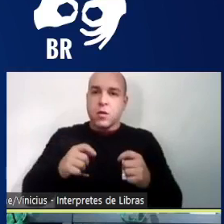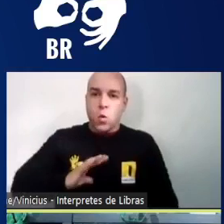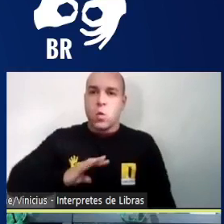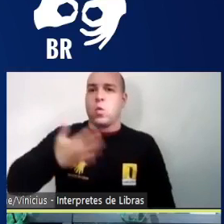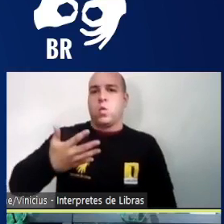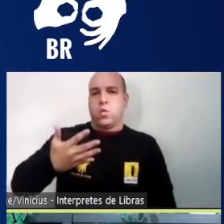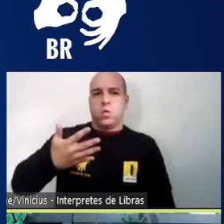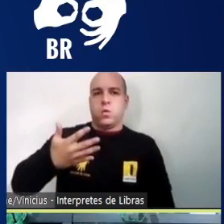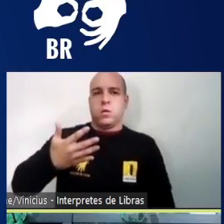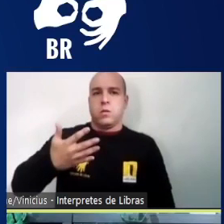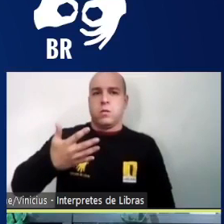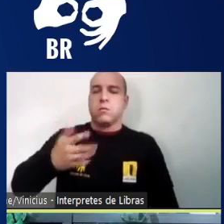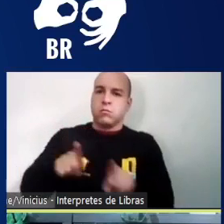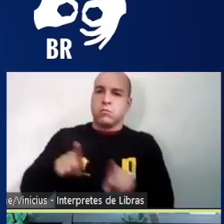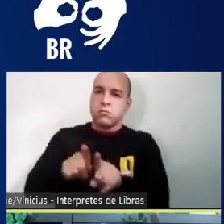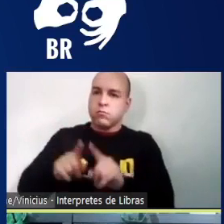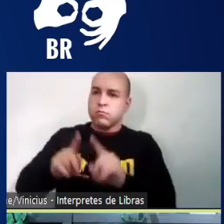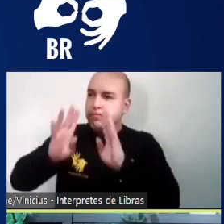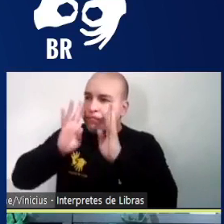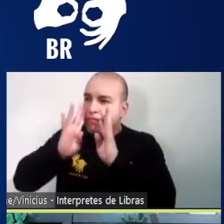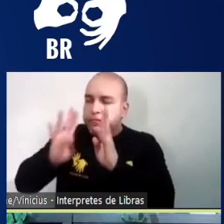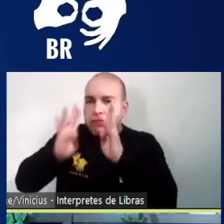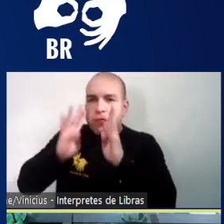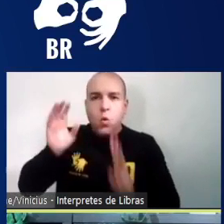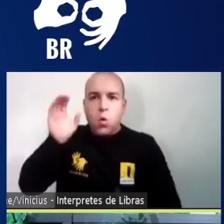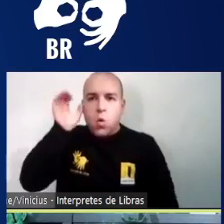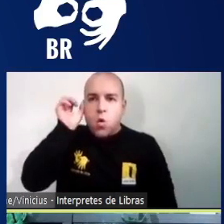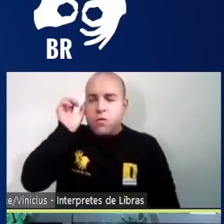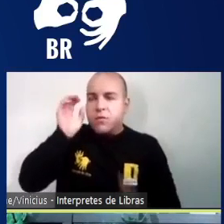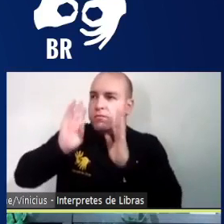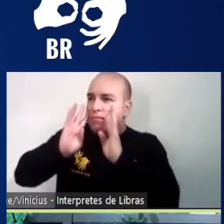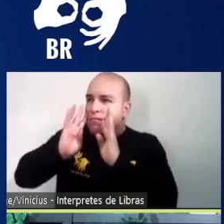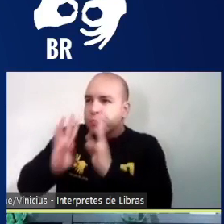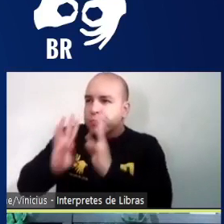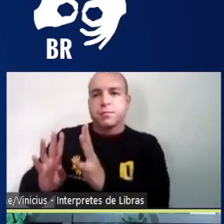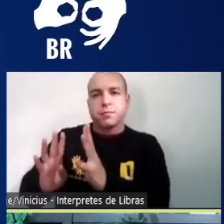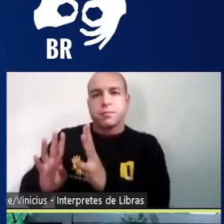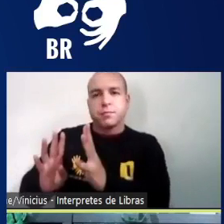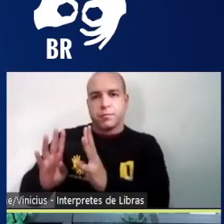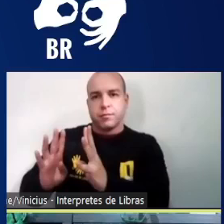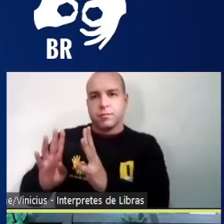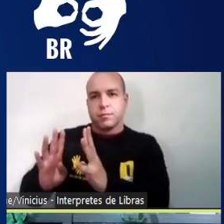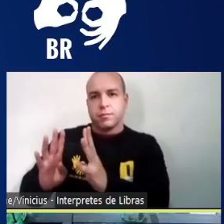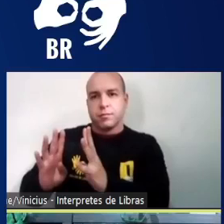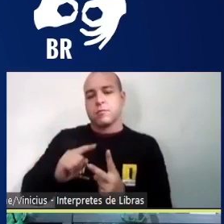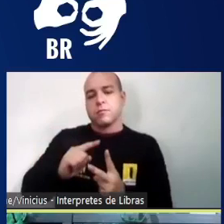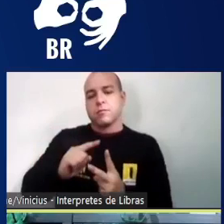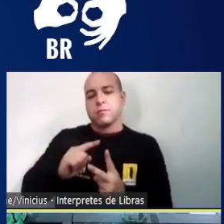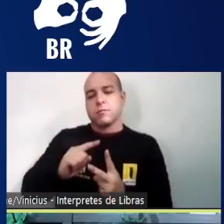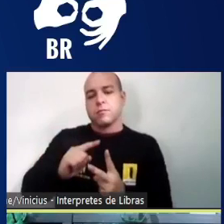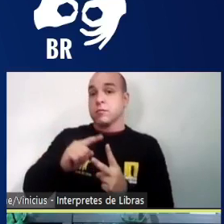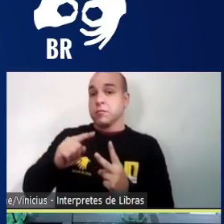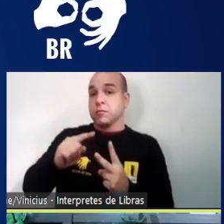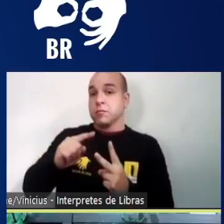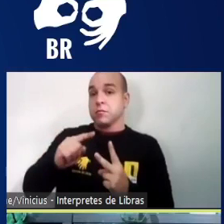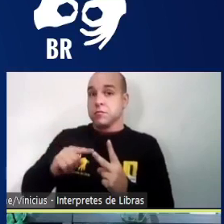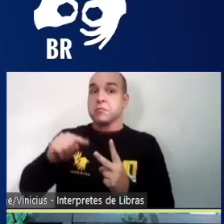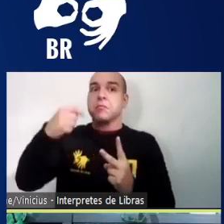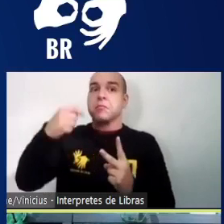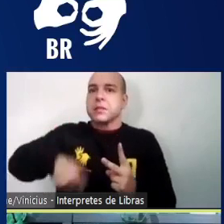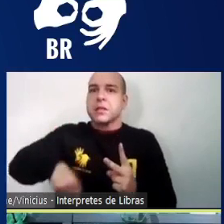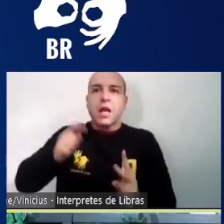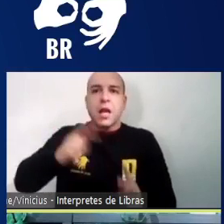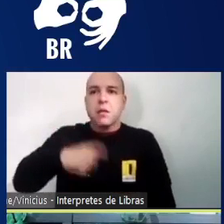virtude. Que ouvir é raridade e até sabedoria. Pois é